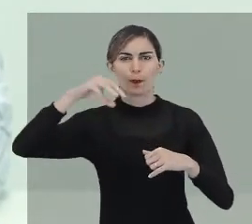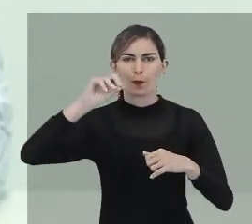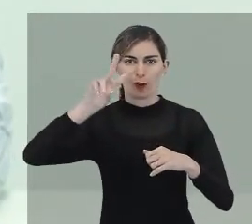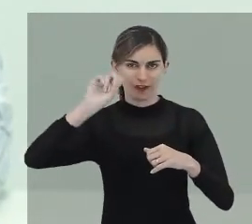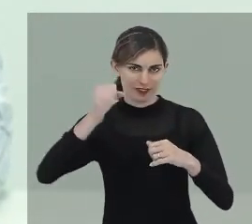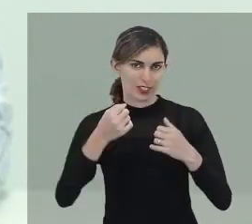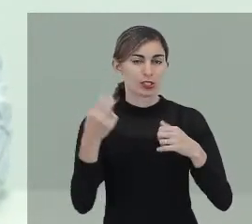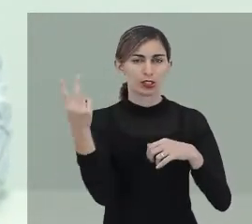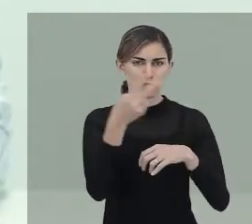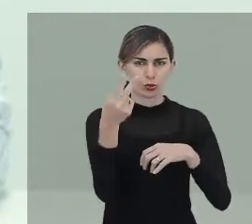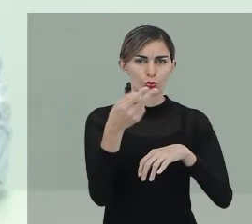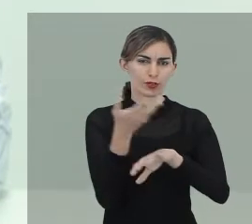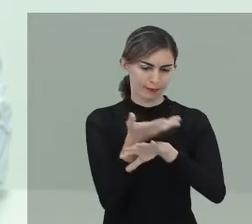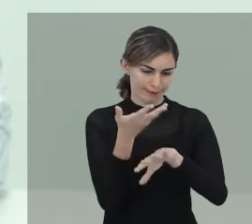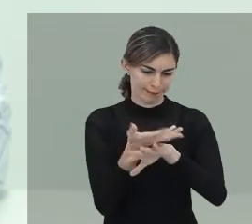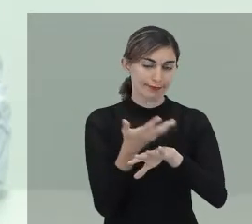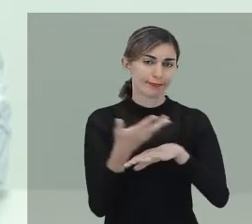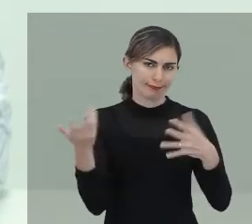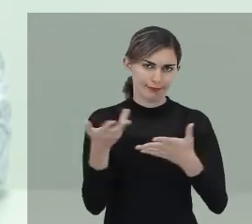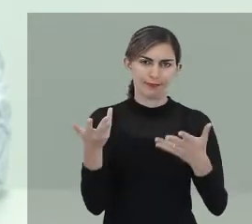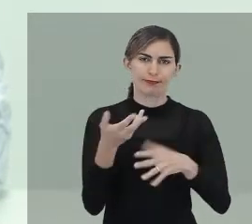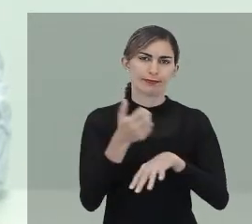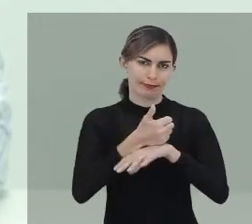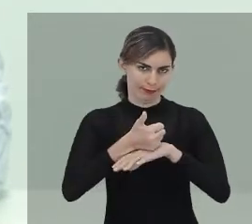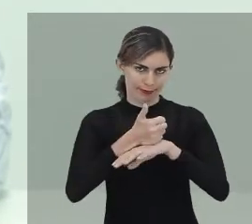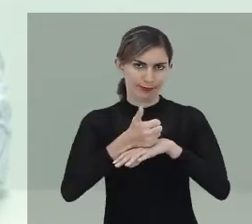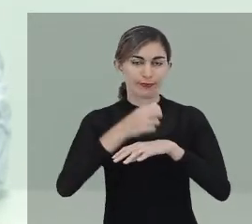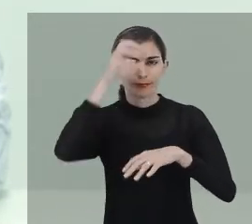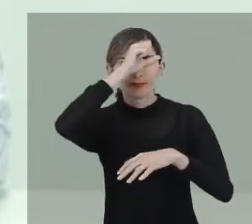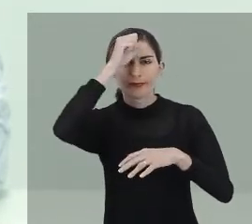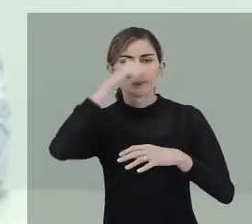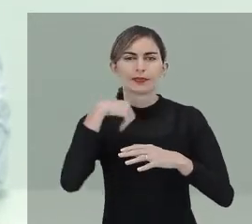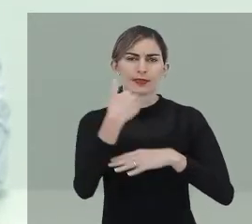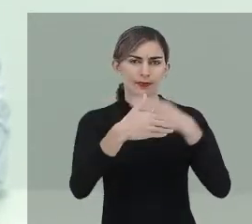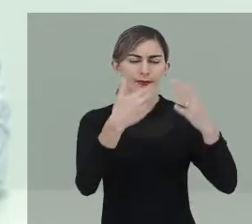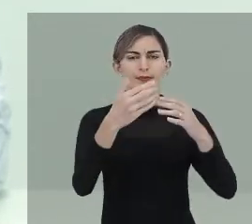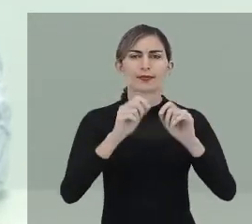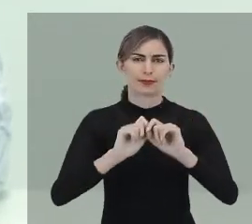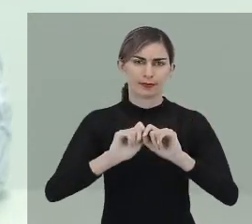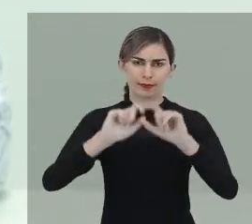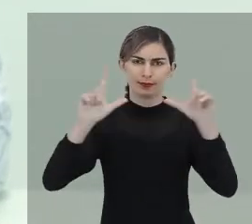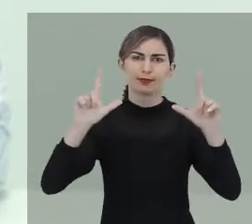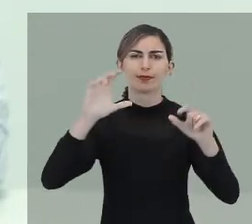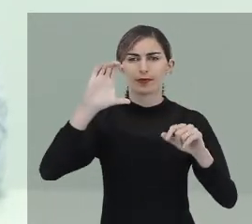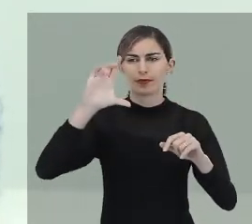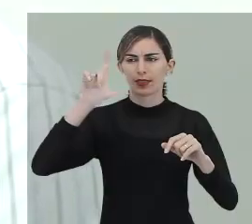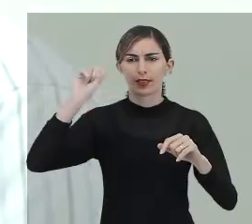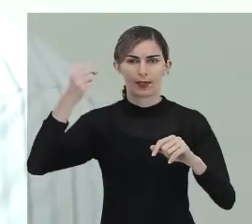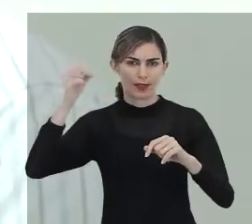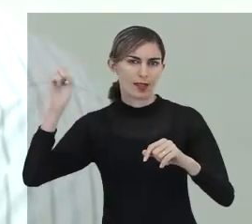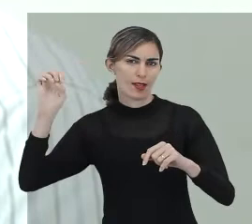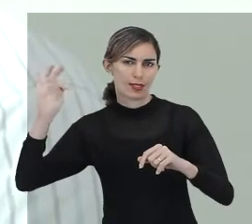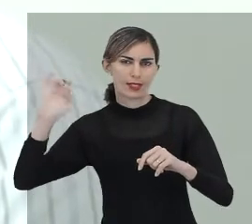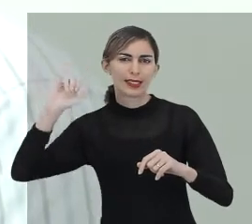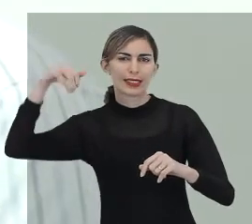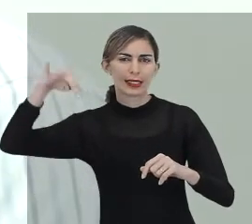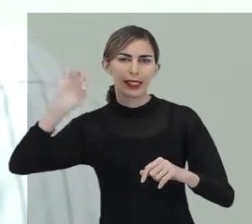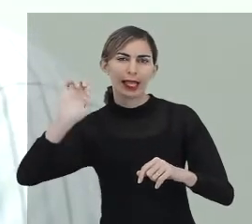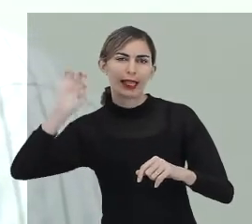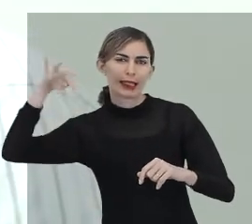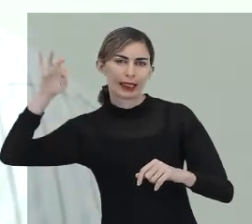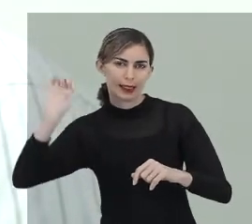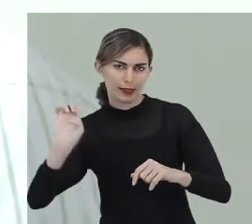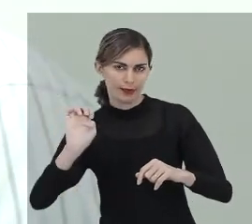disciplina, certo? Nossa segunda competência, que nós vamos aprender mais sobre a classe Intent, certo? Nós vimos um pouco sobre a